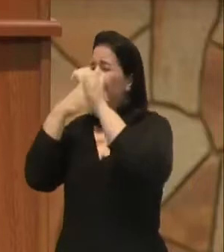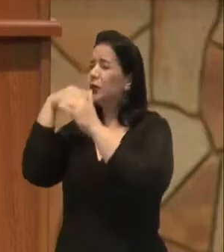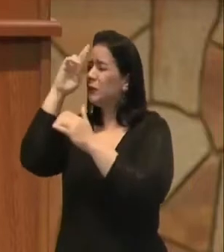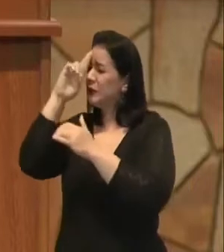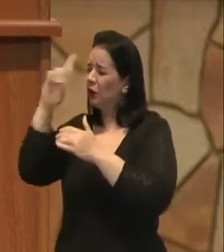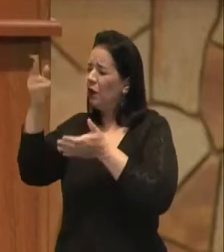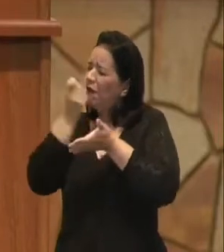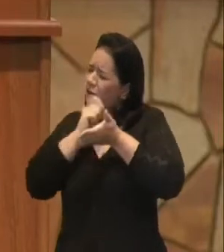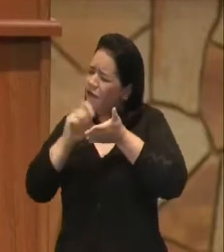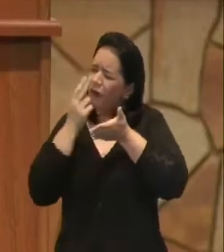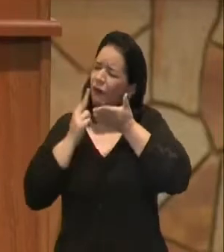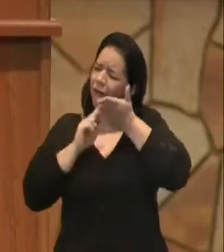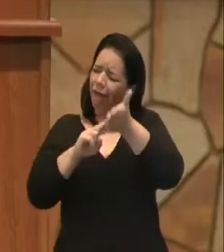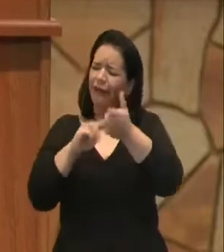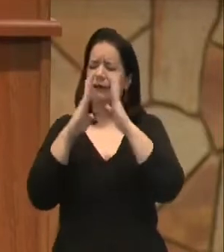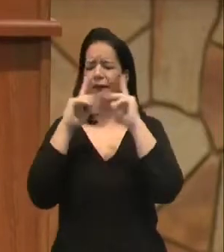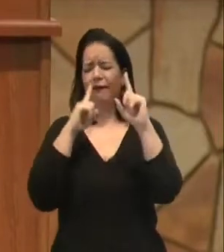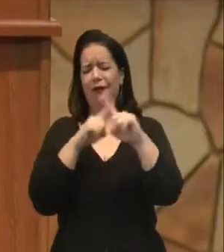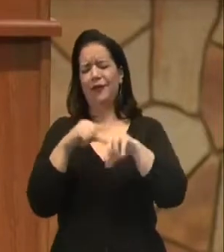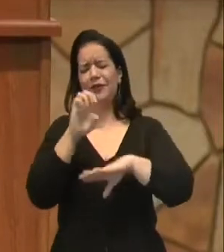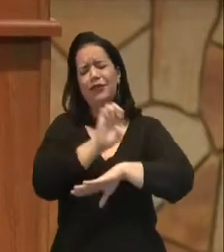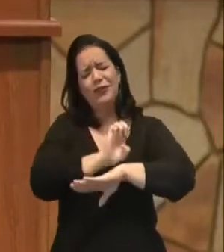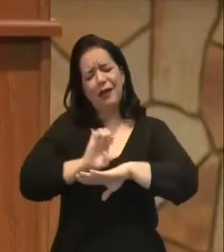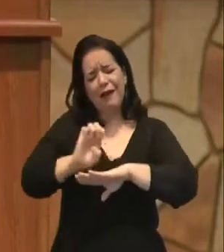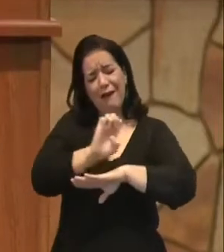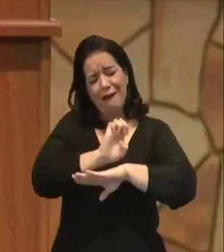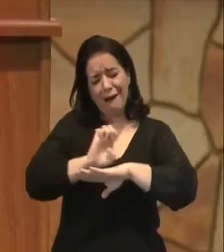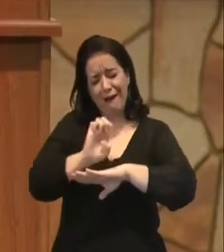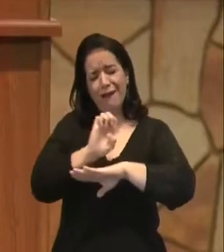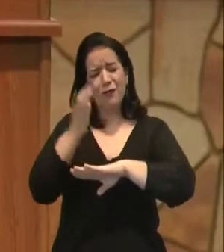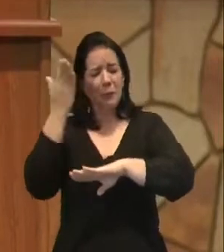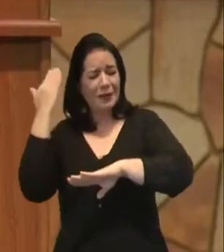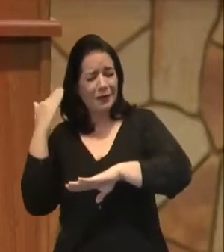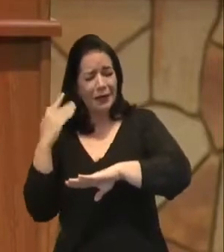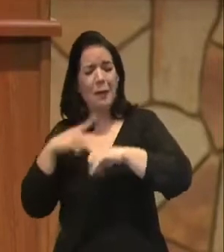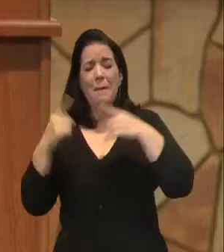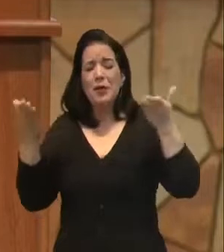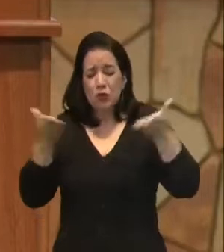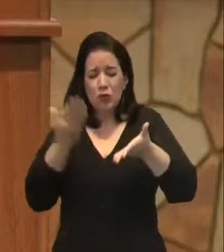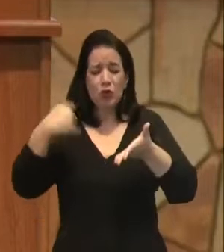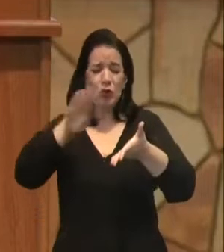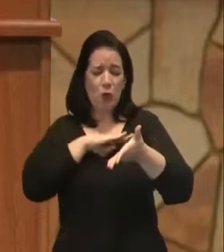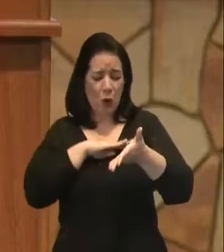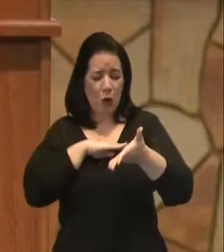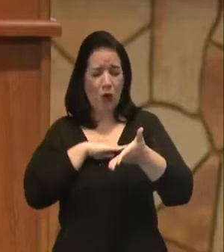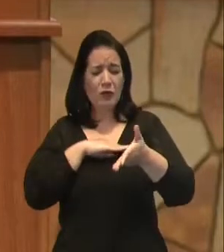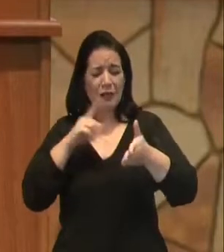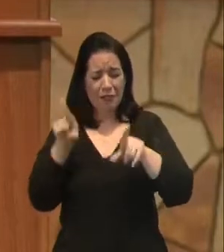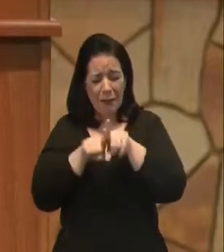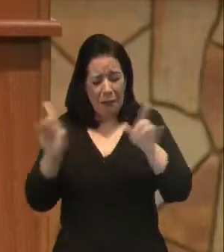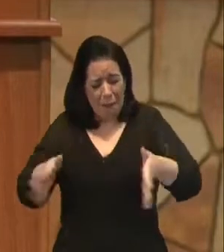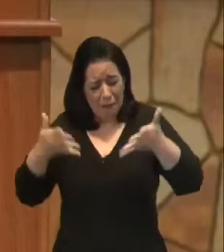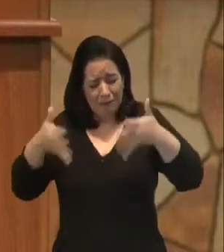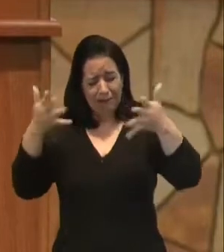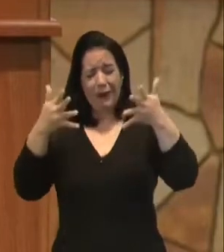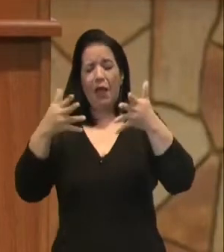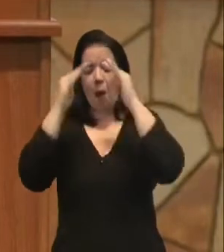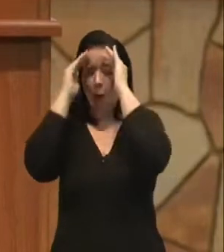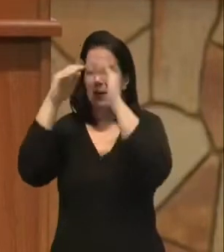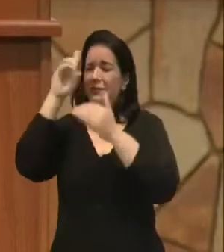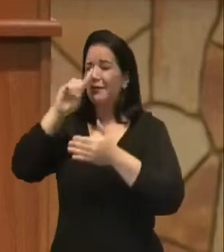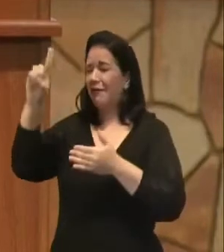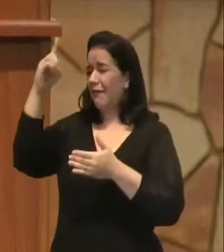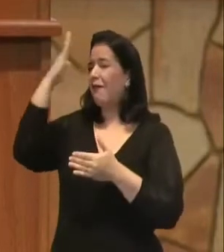à igreja de Éfeso, também nos chama hoje à obediência e à compreensão das Tuas verdades, ó Pai, na